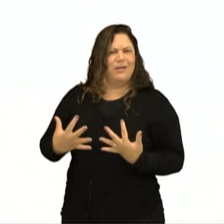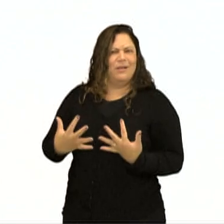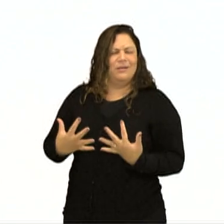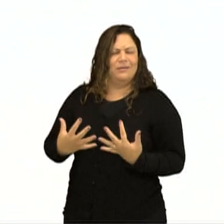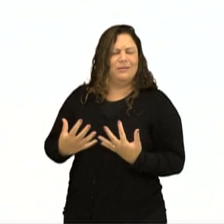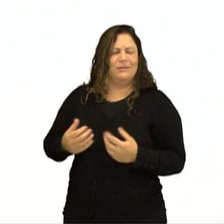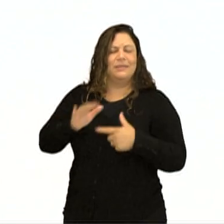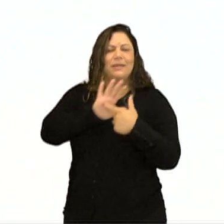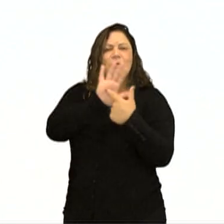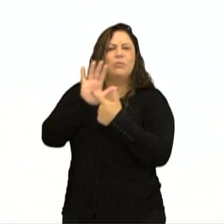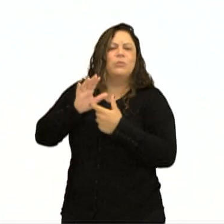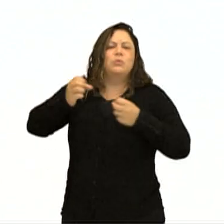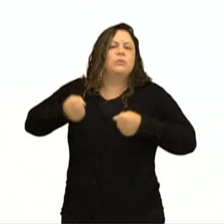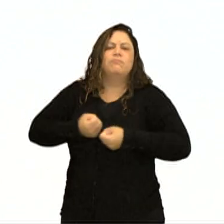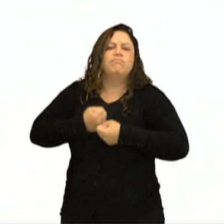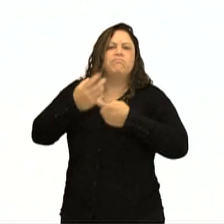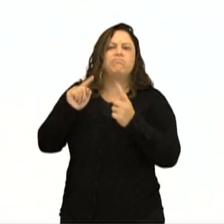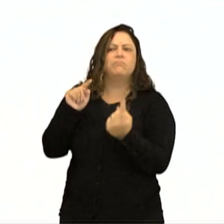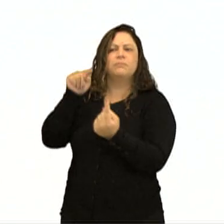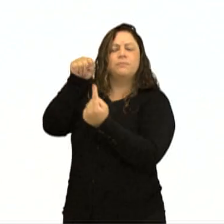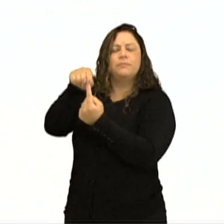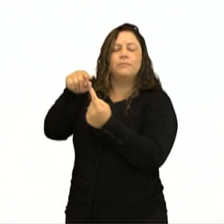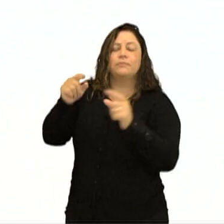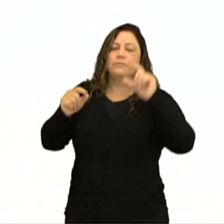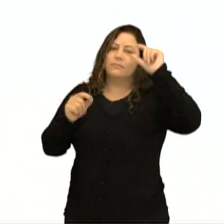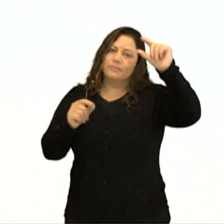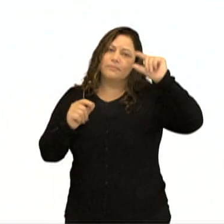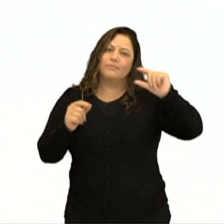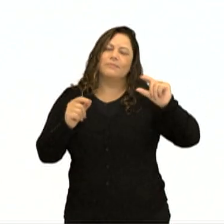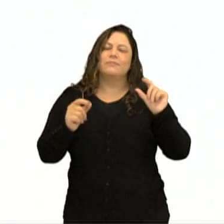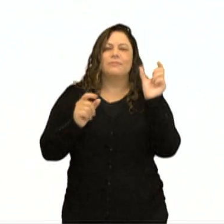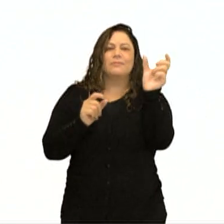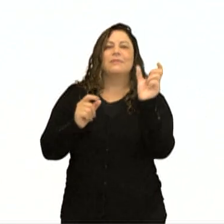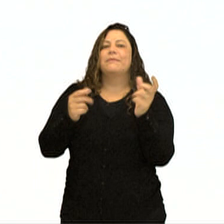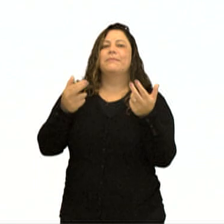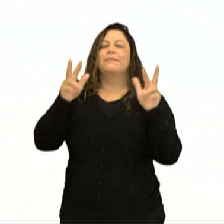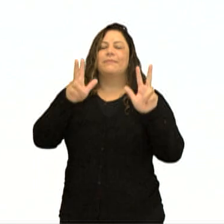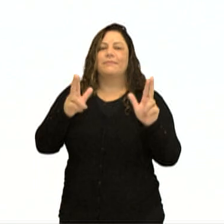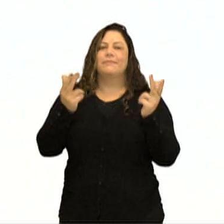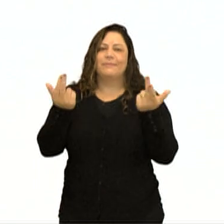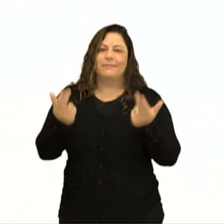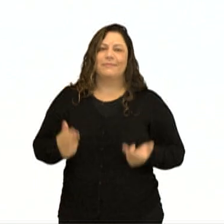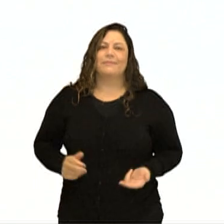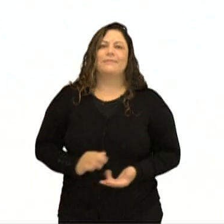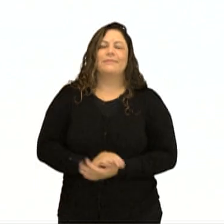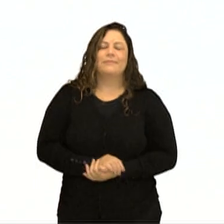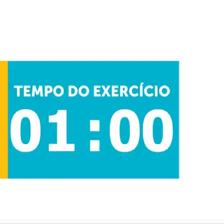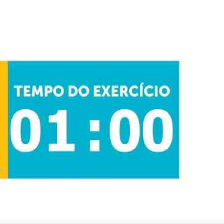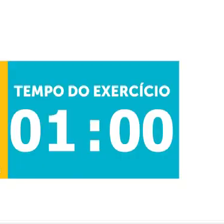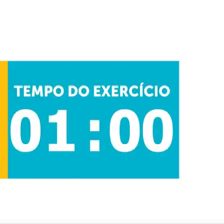esses termos? Qual é o objetivo dele em utilizar essas palavras?